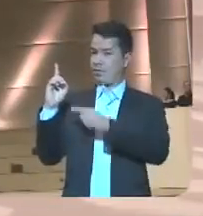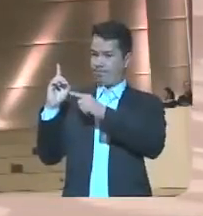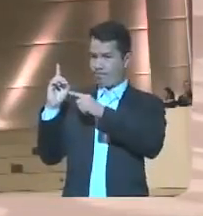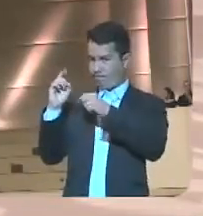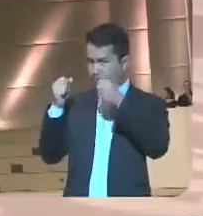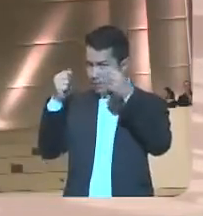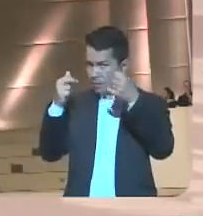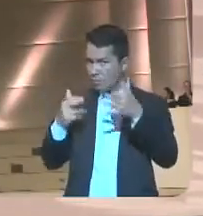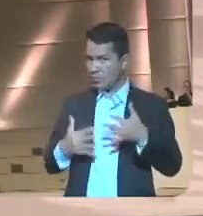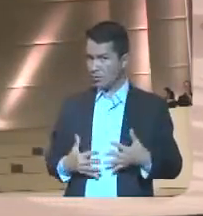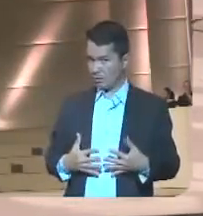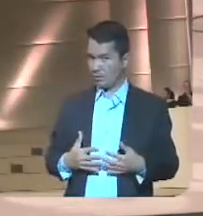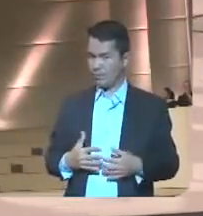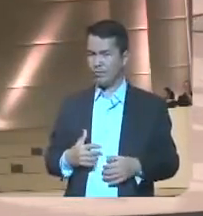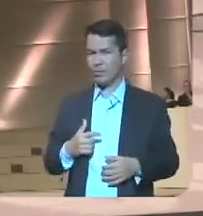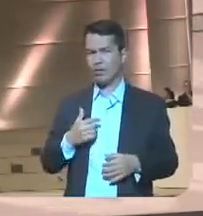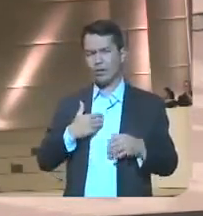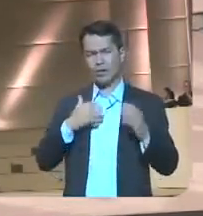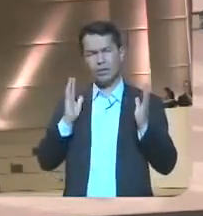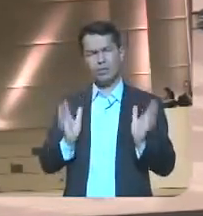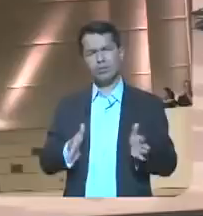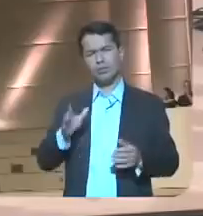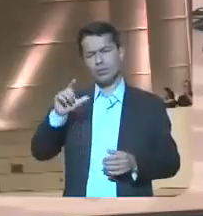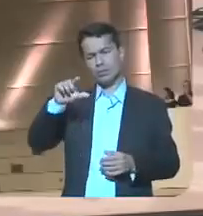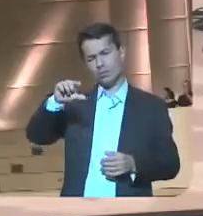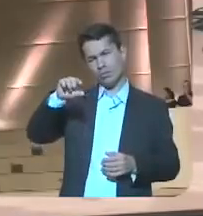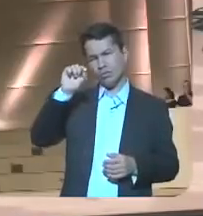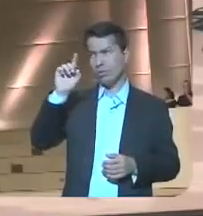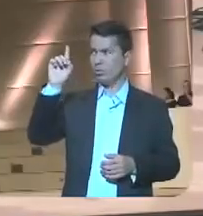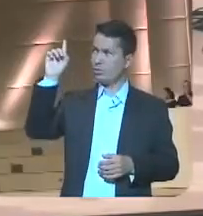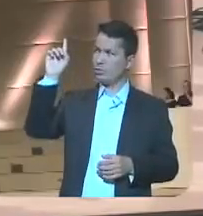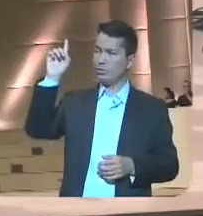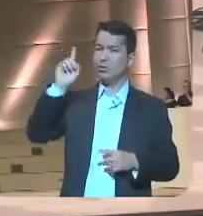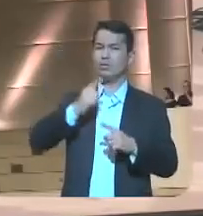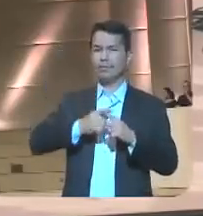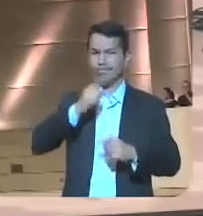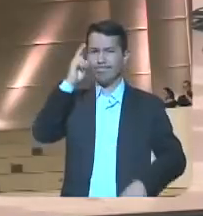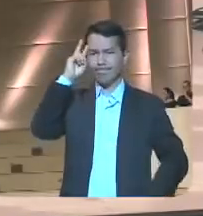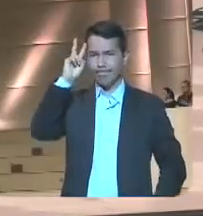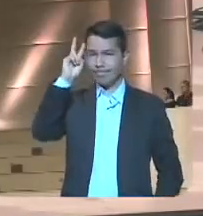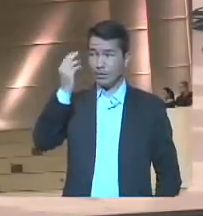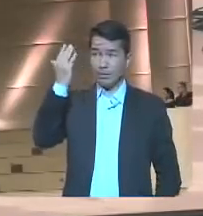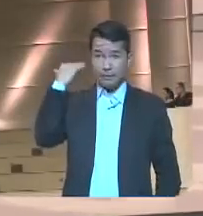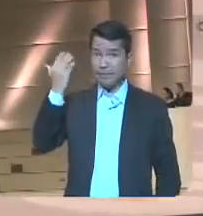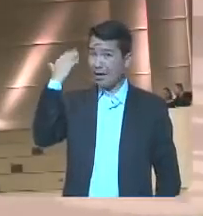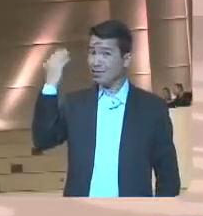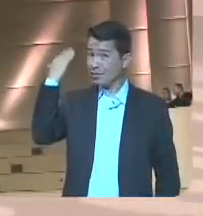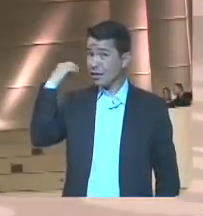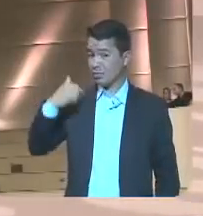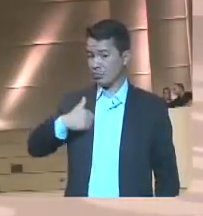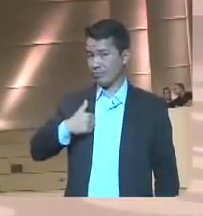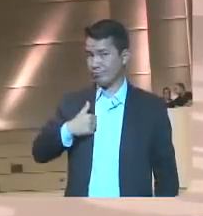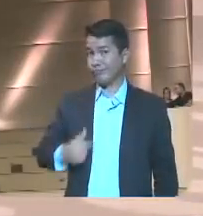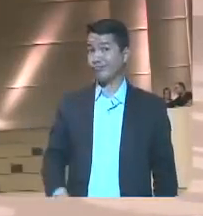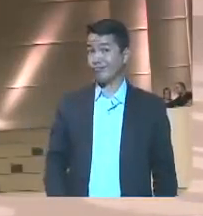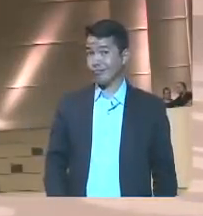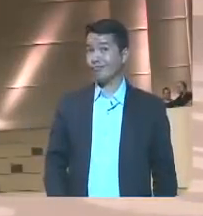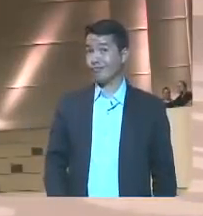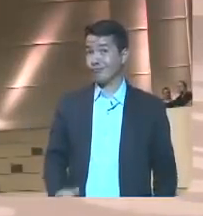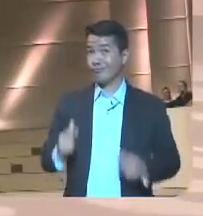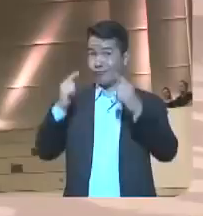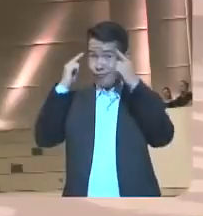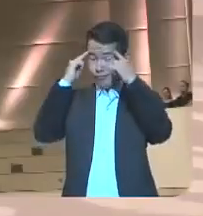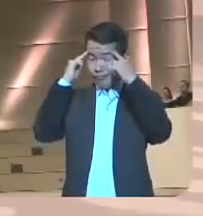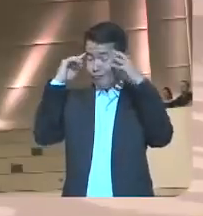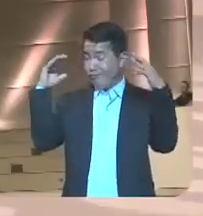porque eu já vivi crises da minha alma e nas crises da alma a